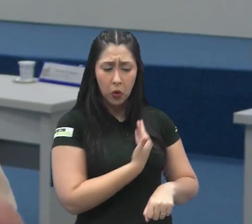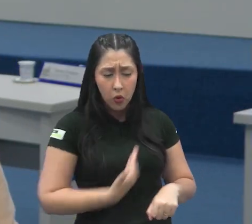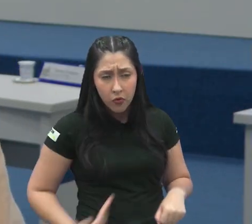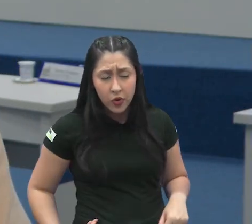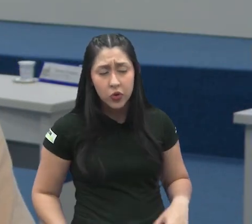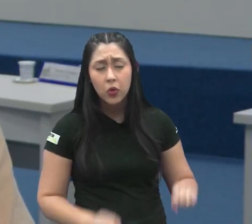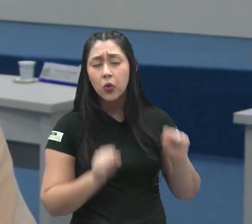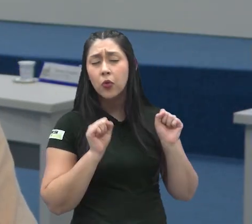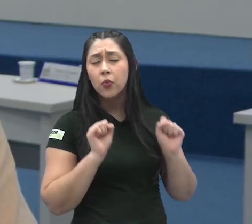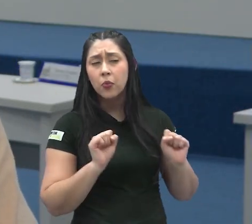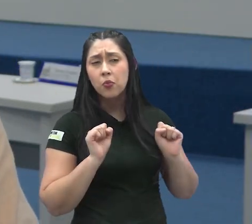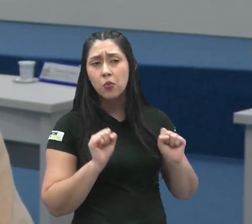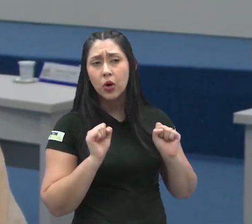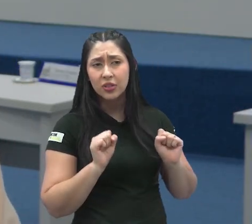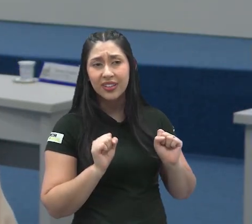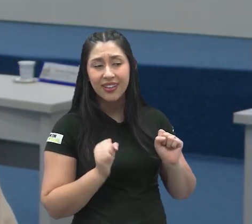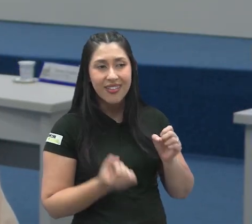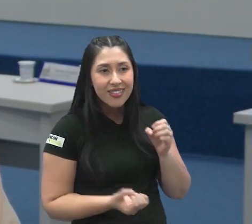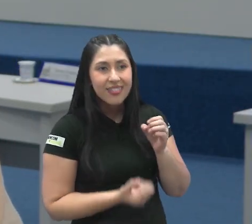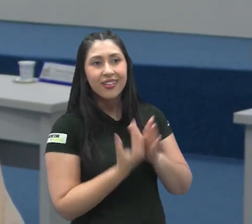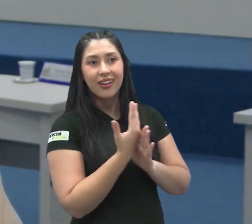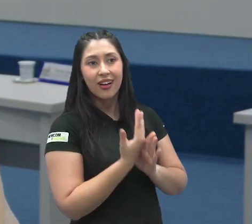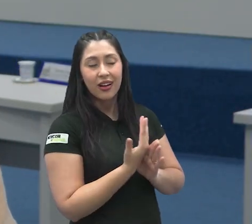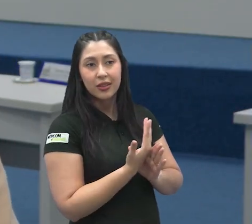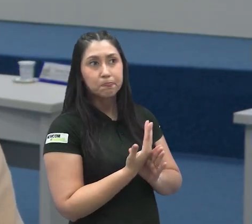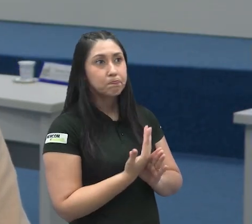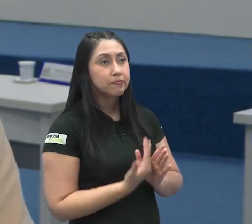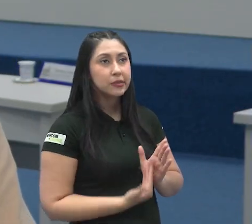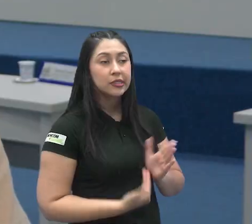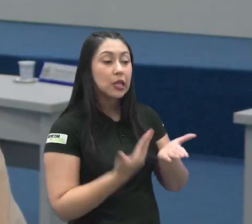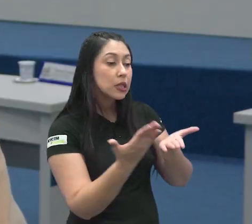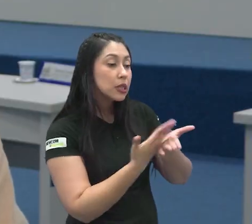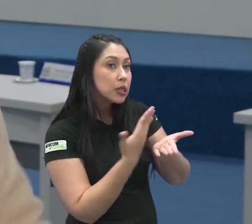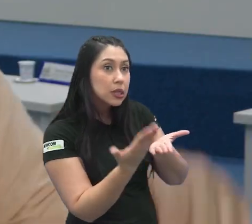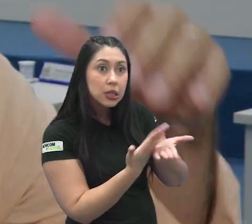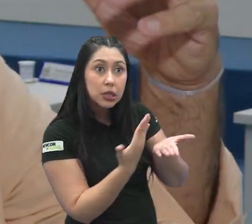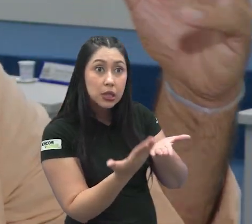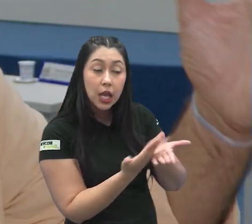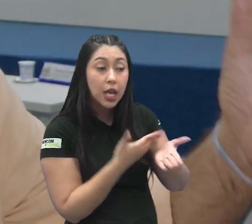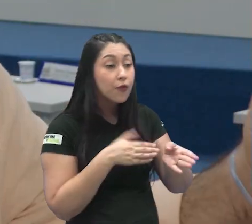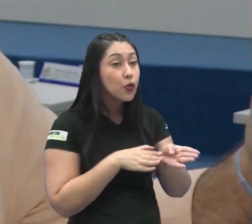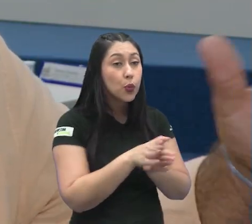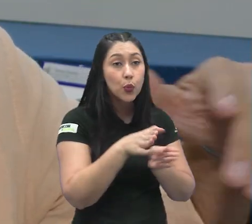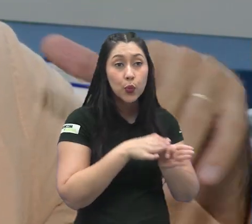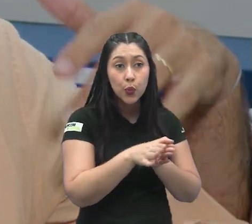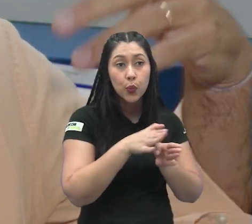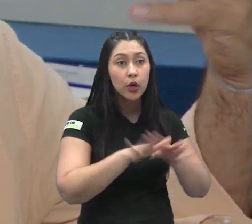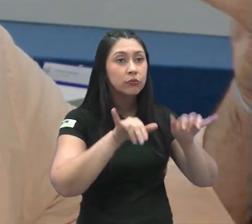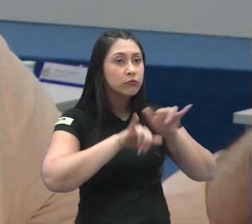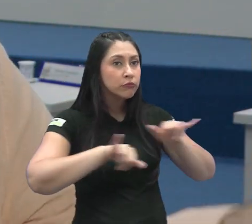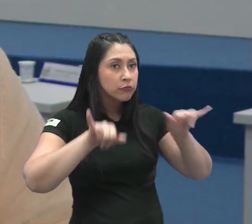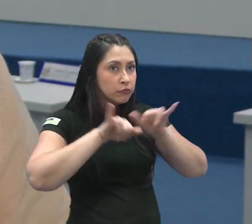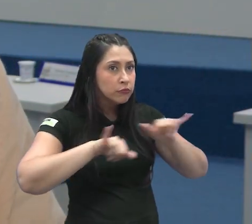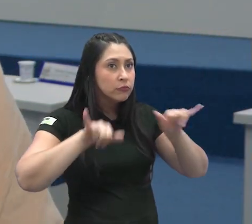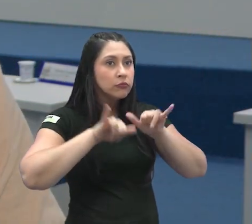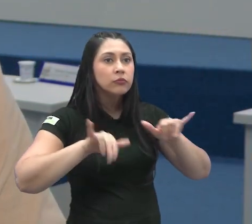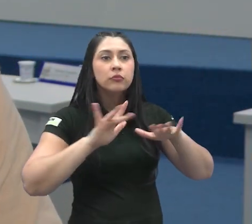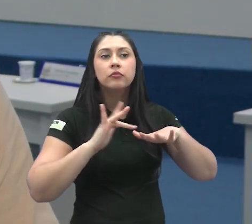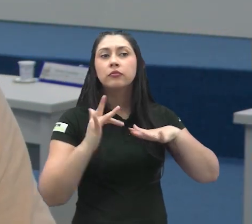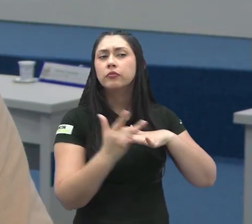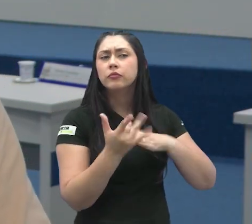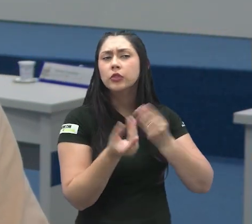podem criar esses manuais, esses folders, esses flyers, essas divulgações em rede